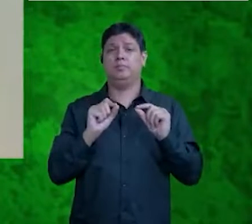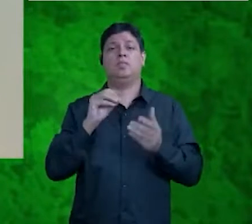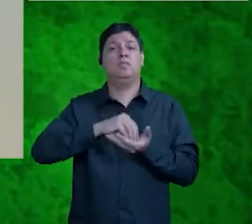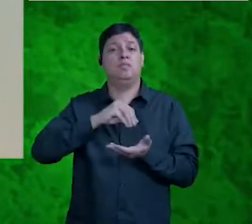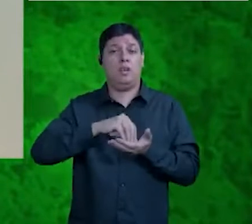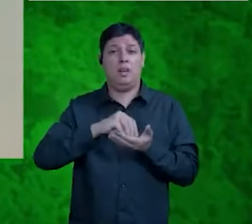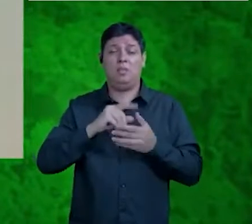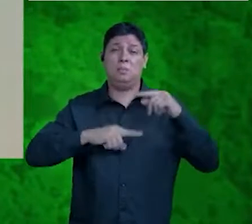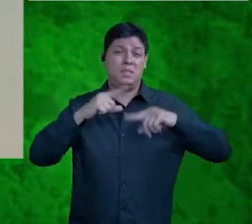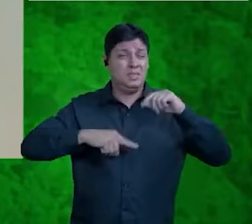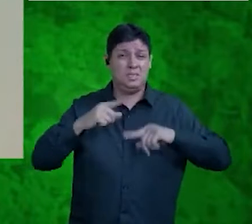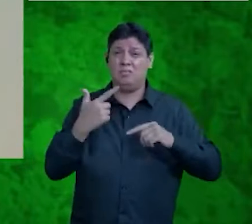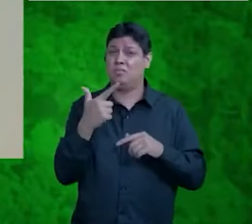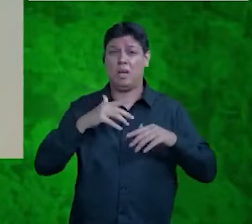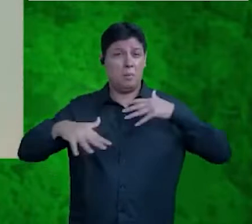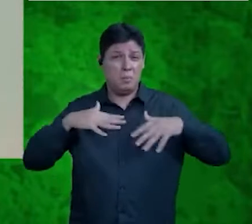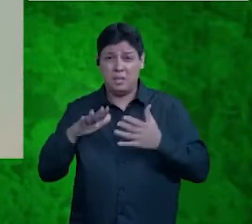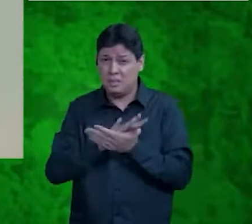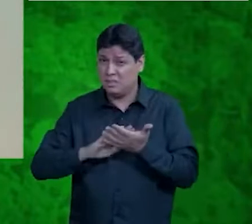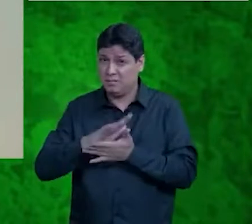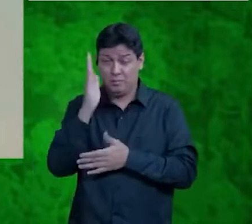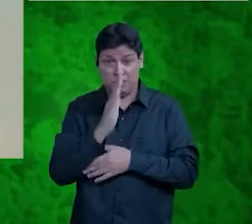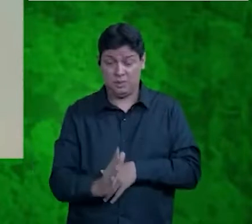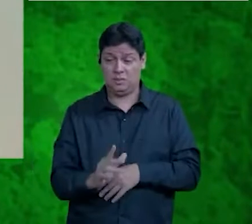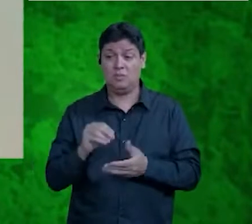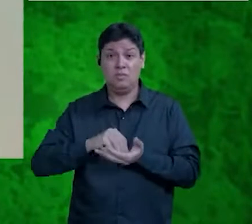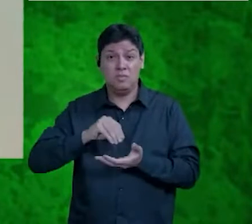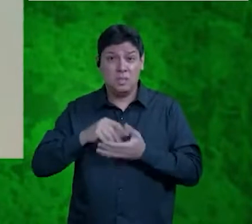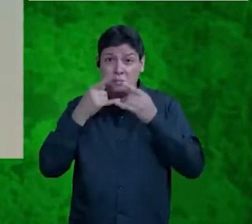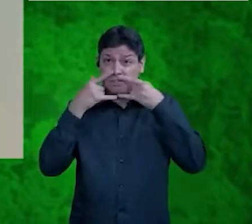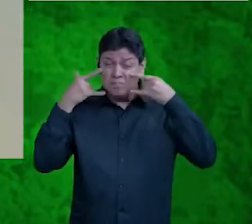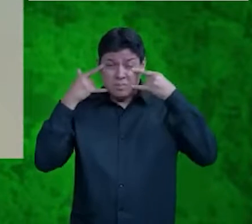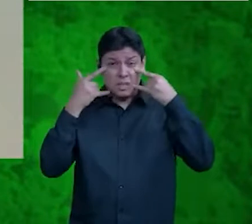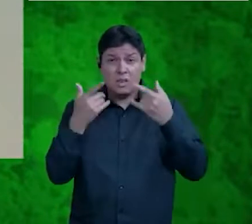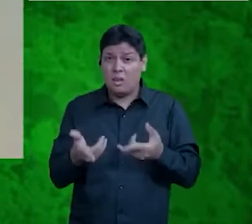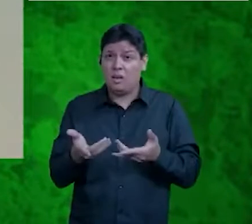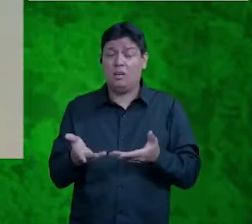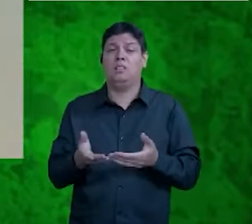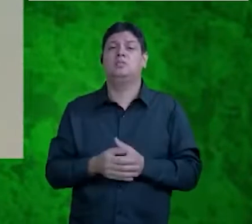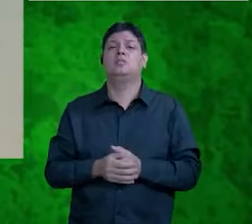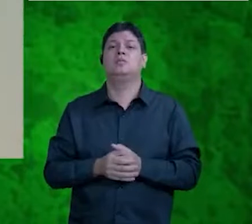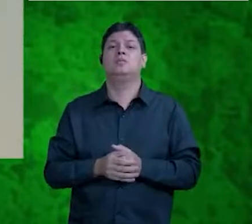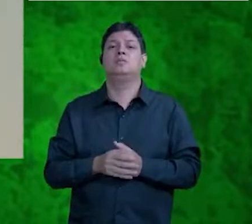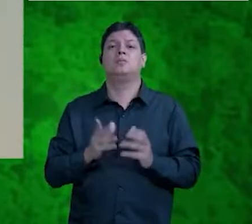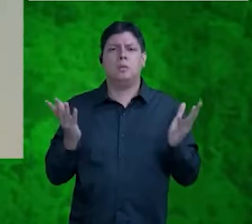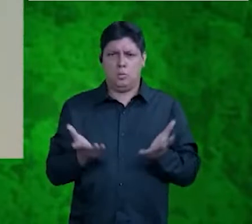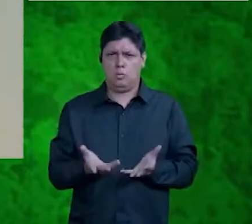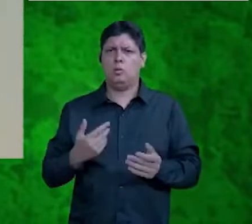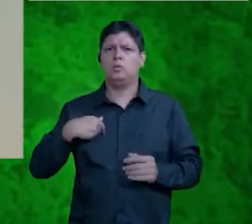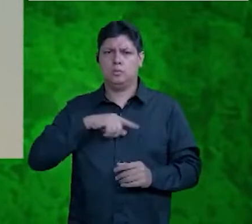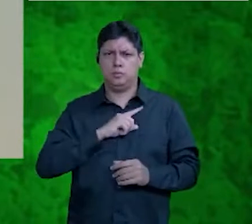absolutamente nada, não tínhamos sequer máscaras, né? Então, nós hoje temos uma visão do que é